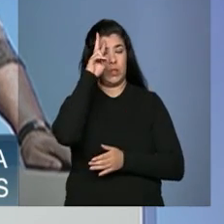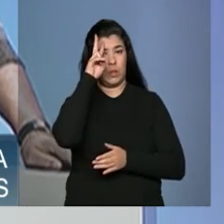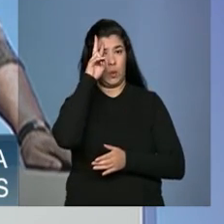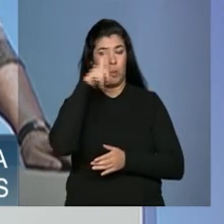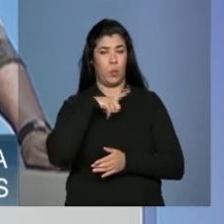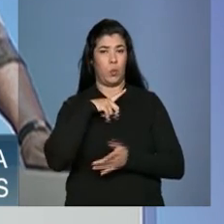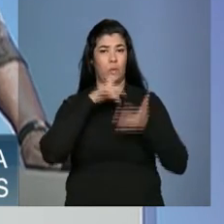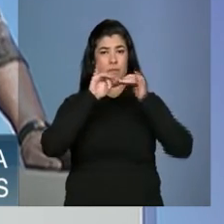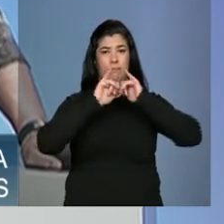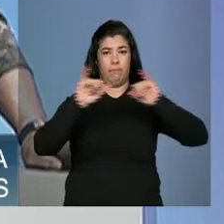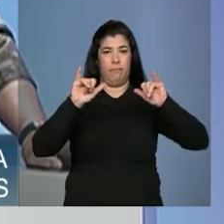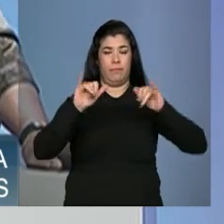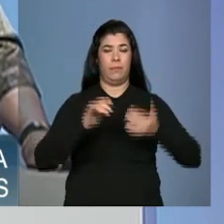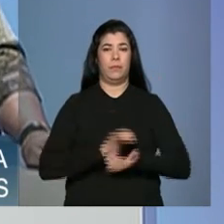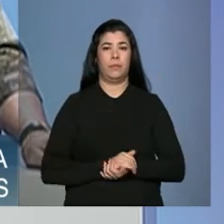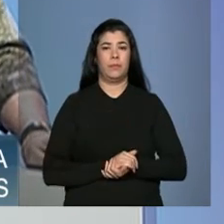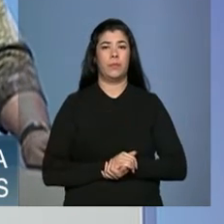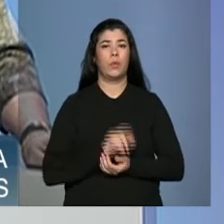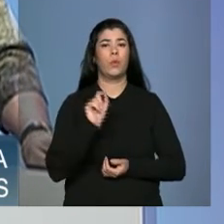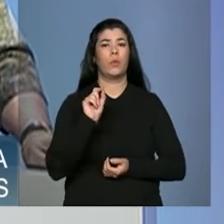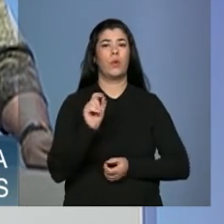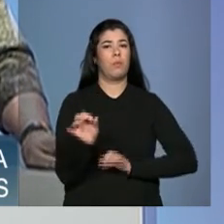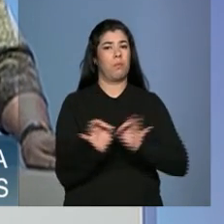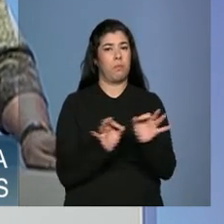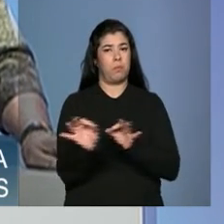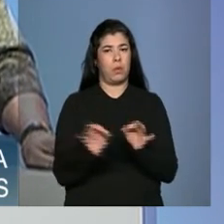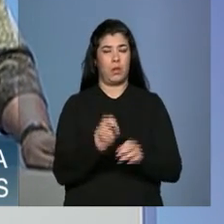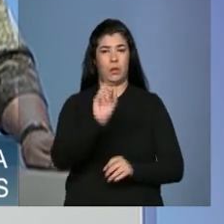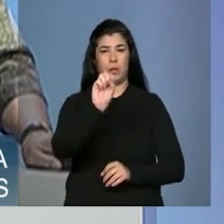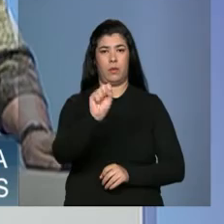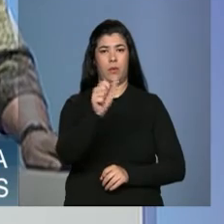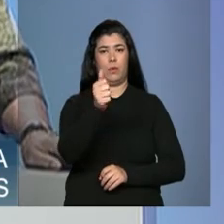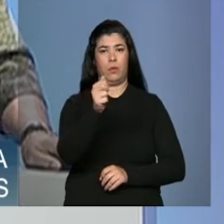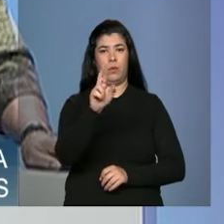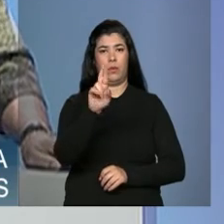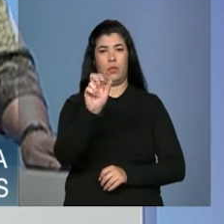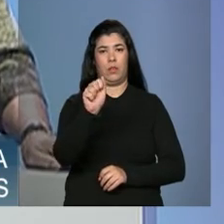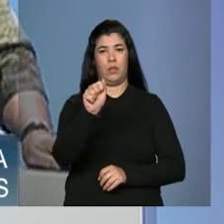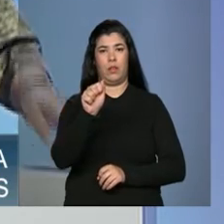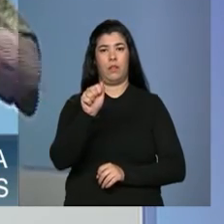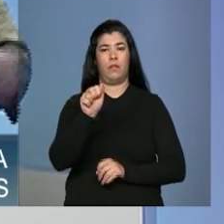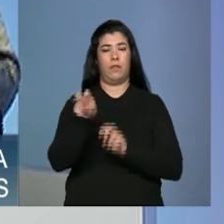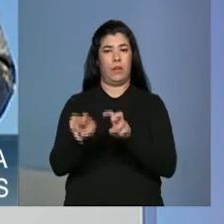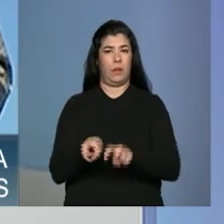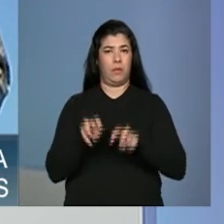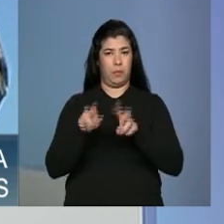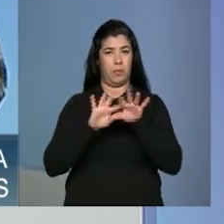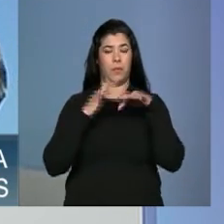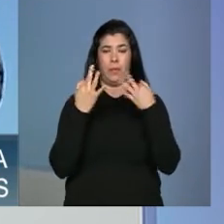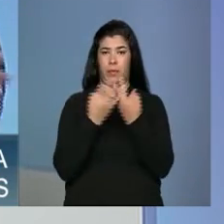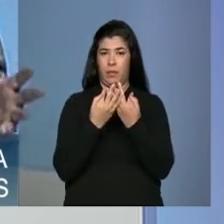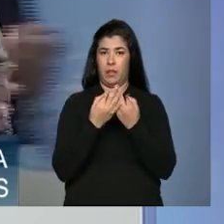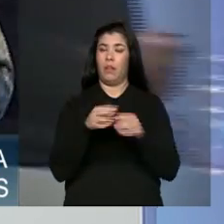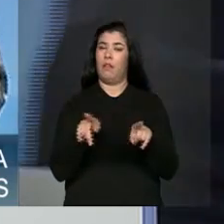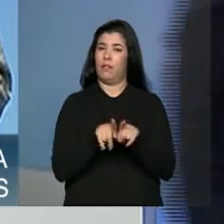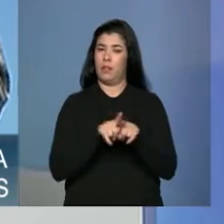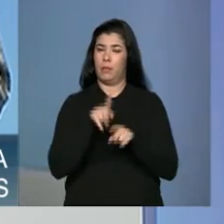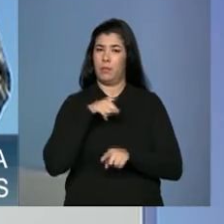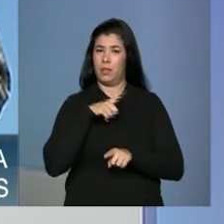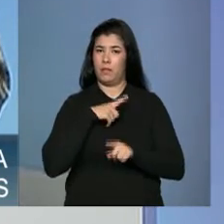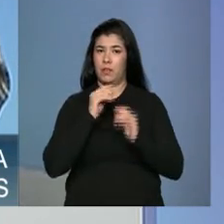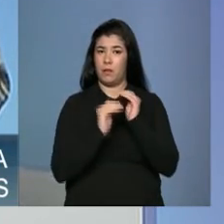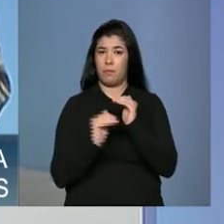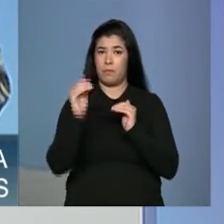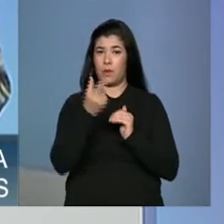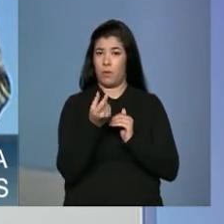agora, o Plano Safra da Agricultura Familiar, que também vai ter um aumento do seu